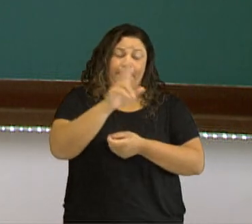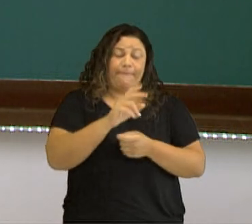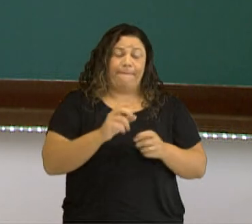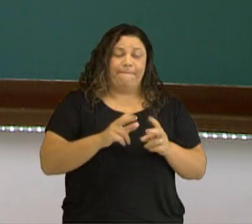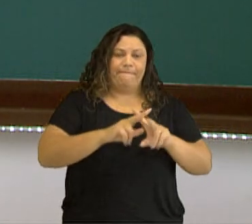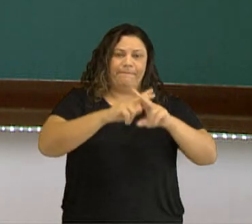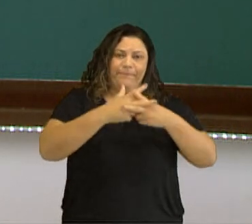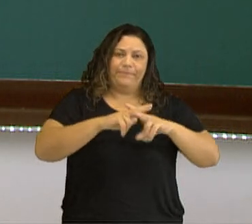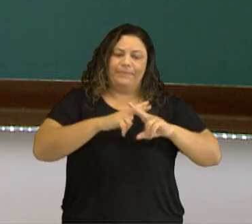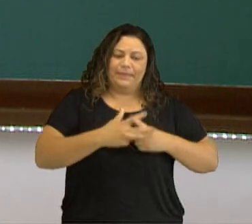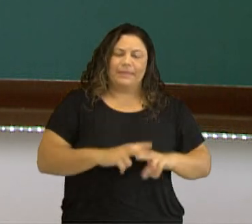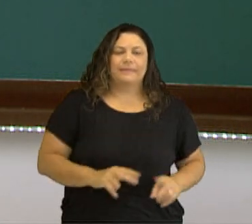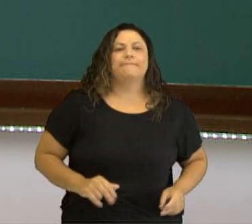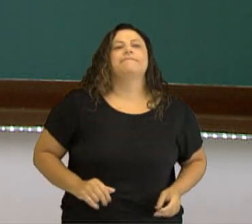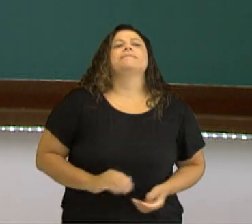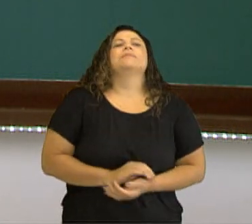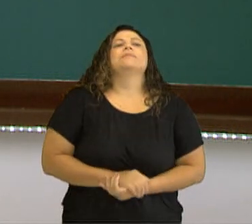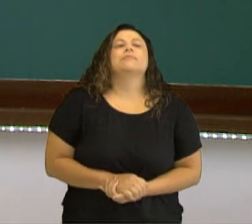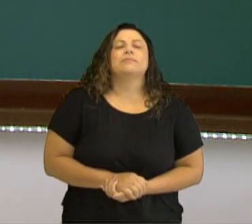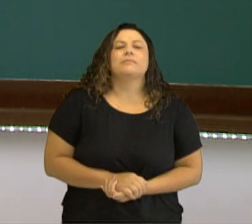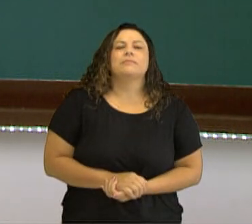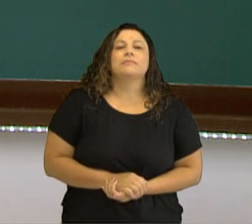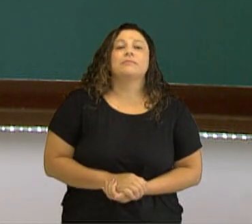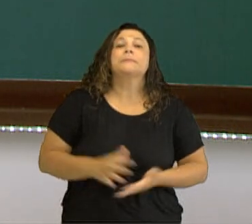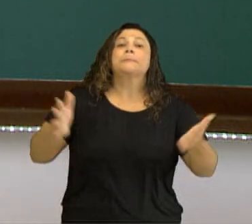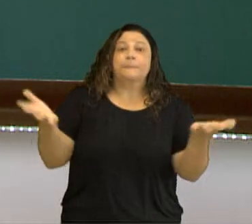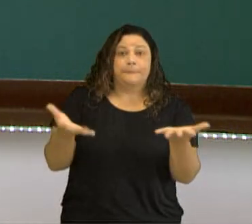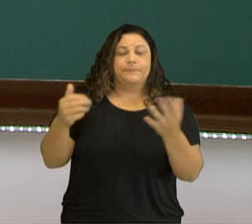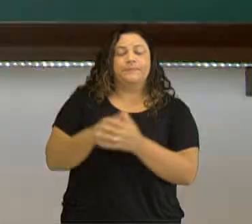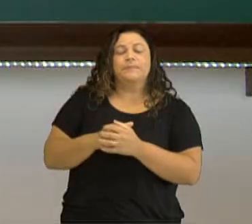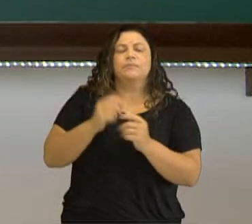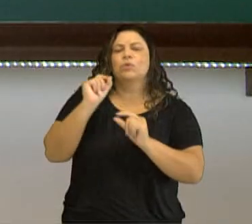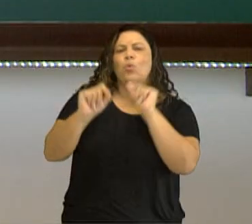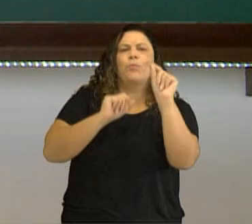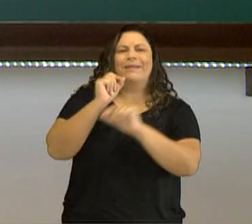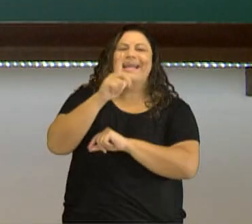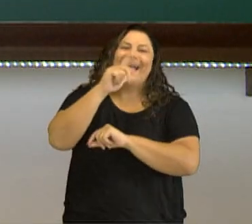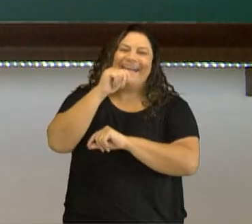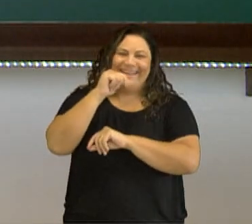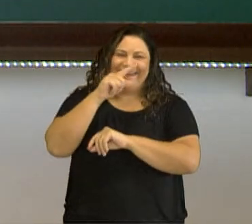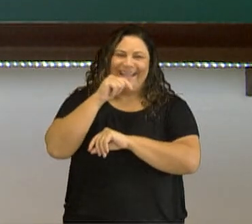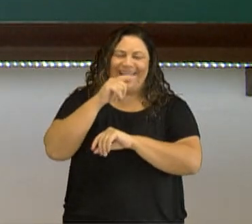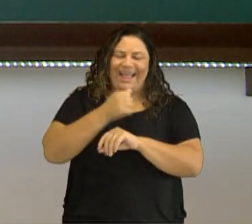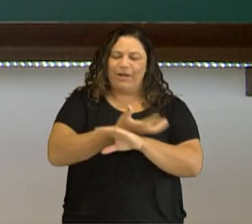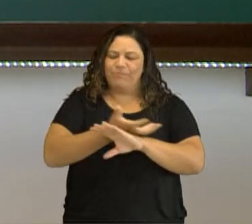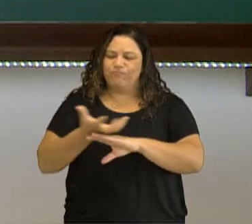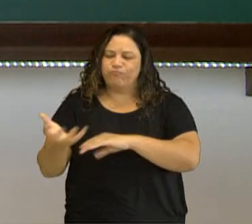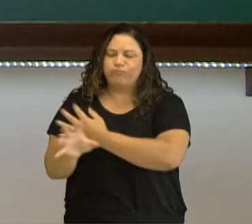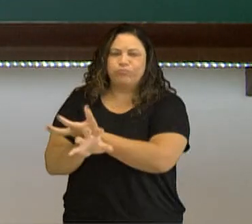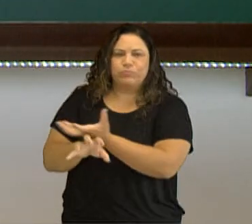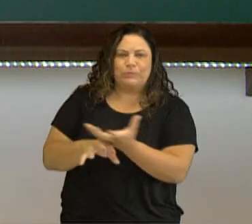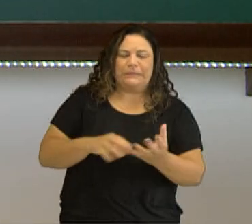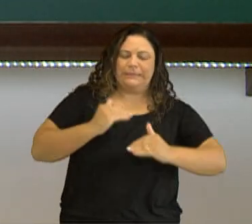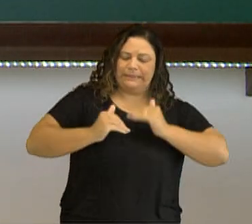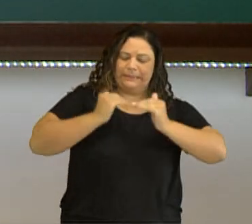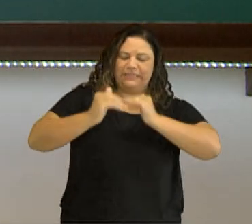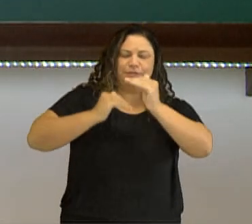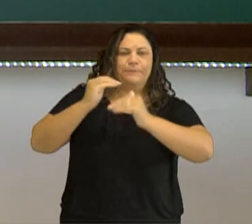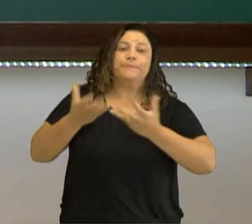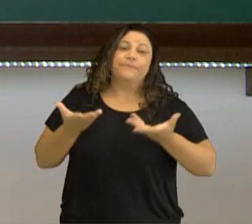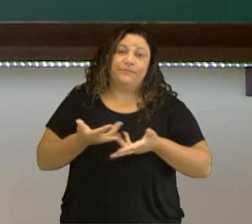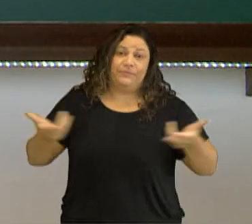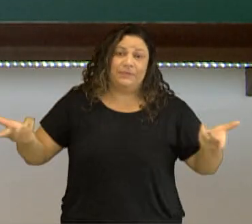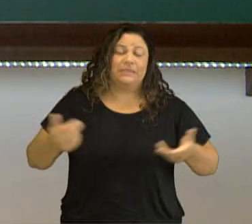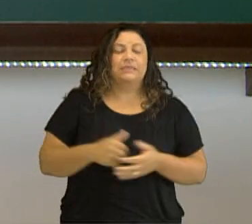desenvolvido pelo Império Inca. Galera, sistema de irrigação e de técnicas de irrigação desenvolvidas, né,